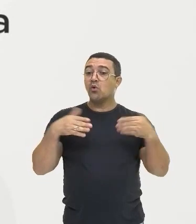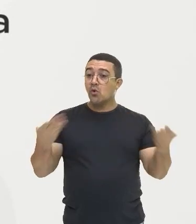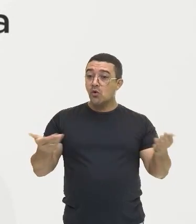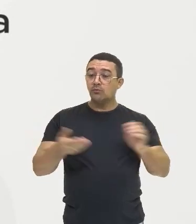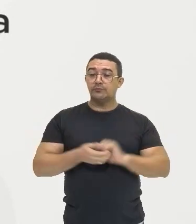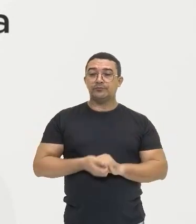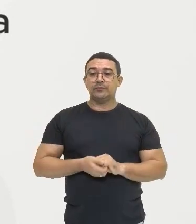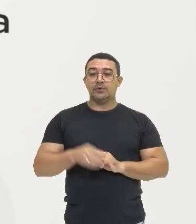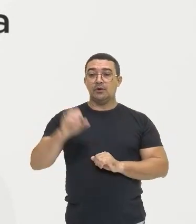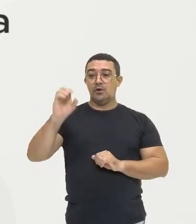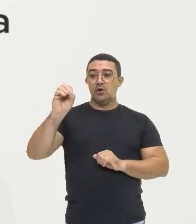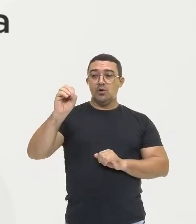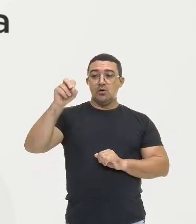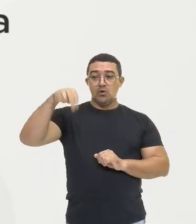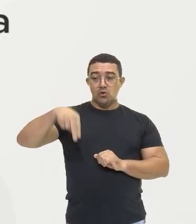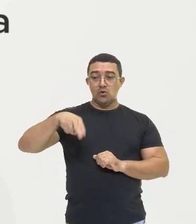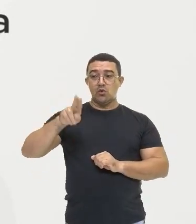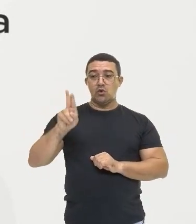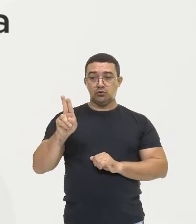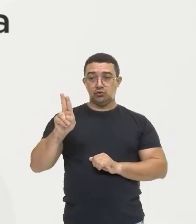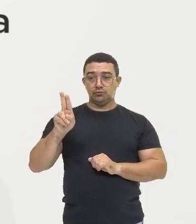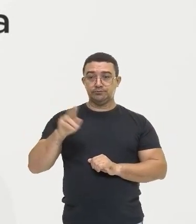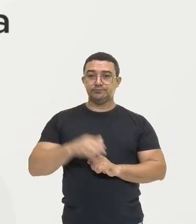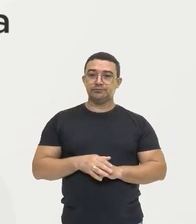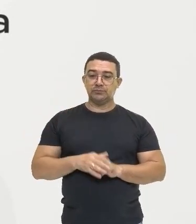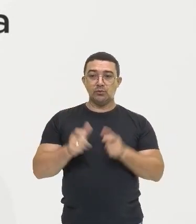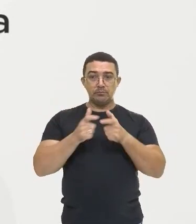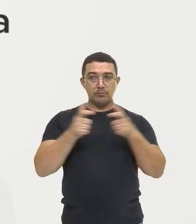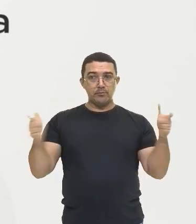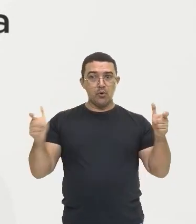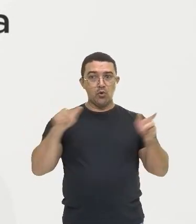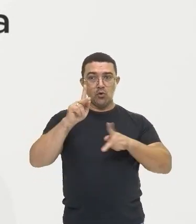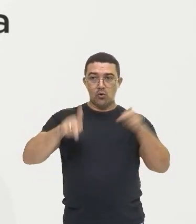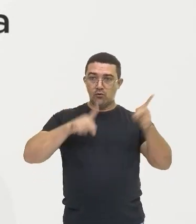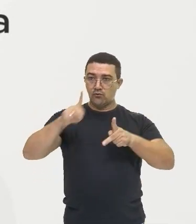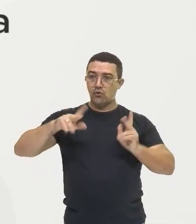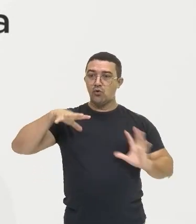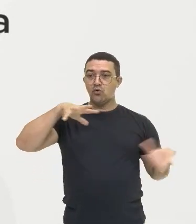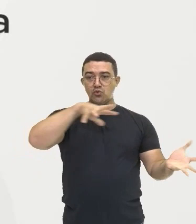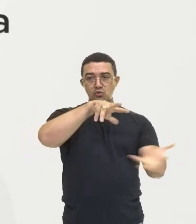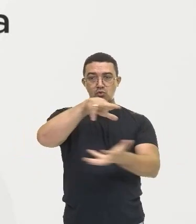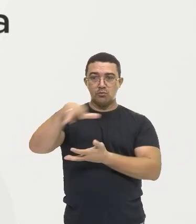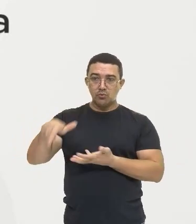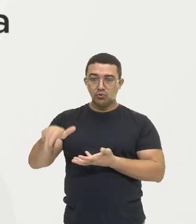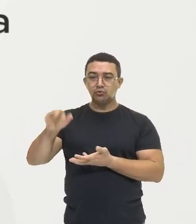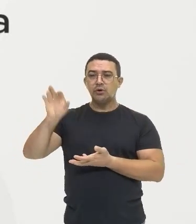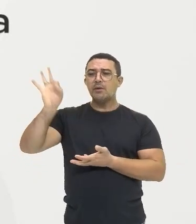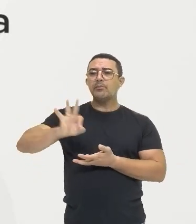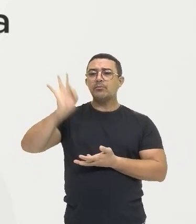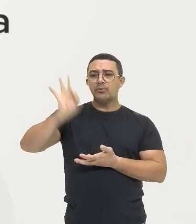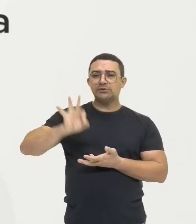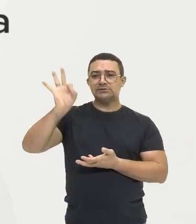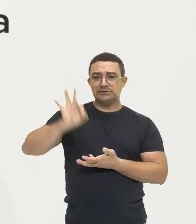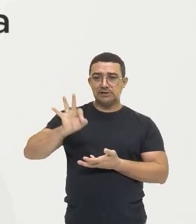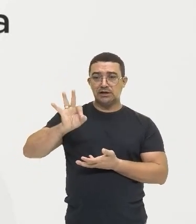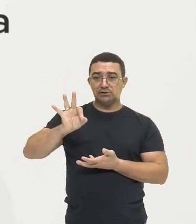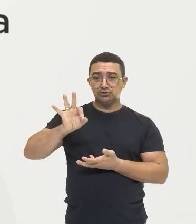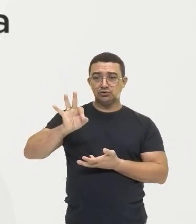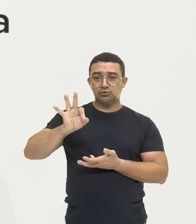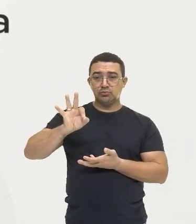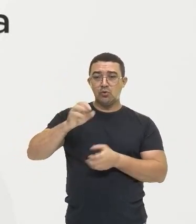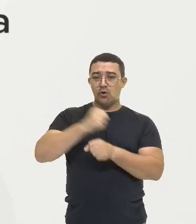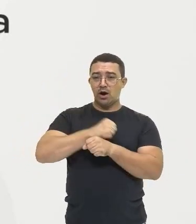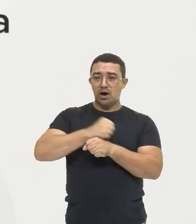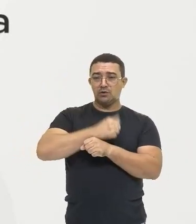das Nações Unidas, estima que o crescimento da população mundial, tá? A taxa de crescimento da população mundial para o ano